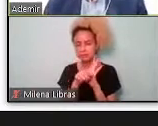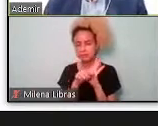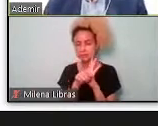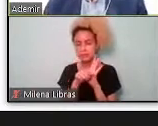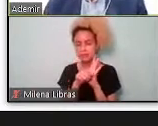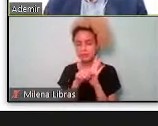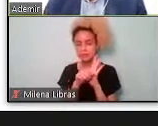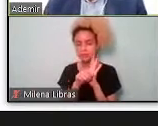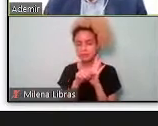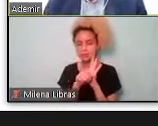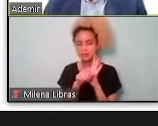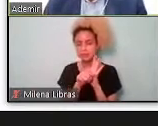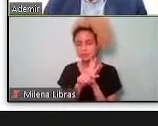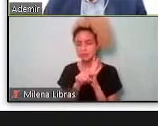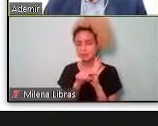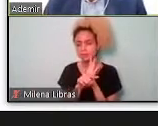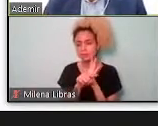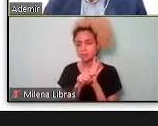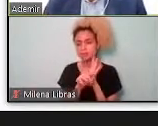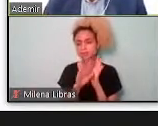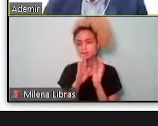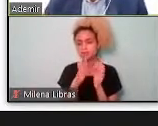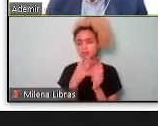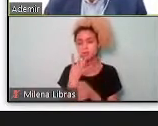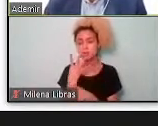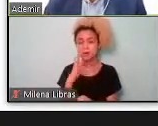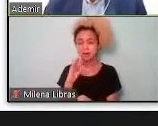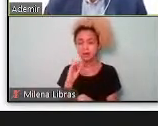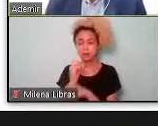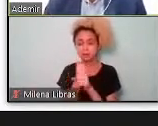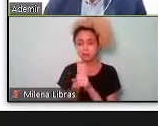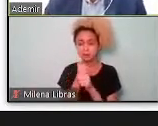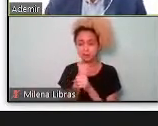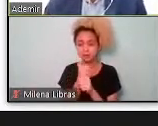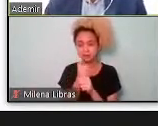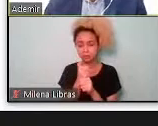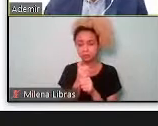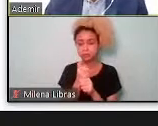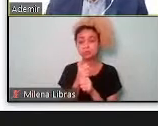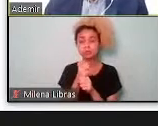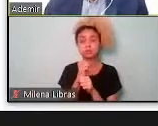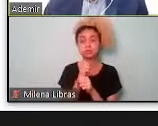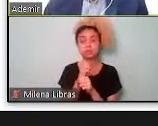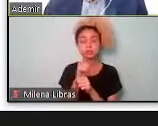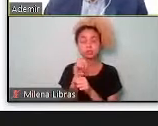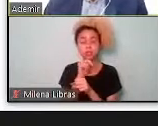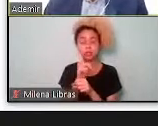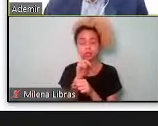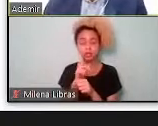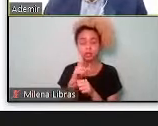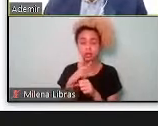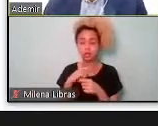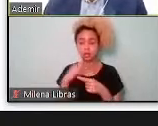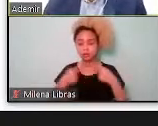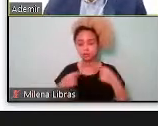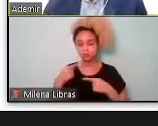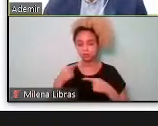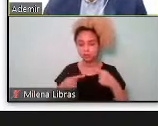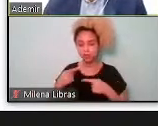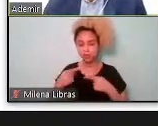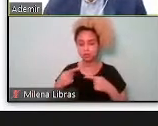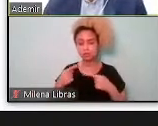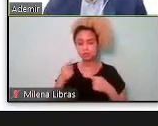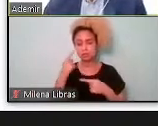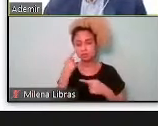Essa edificação já estava com mais de 40 anos e nos Estados Unidos tem uma política de rever, fazer um novo habitat a